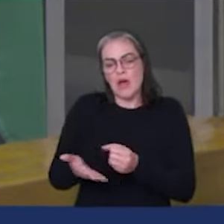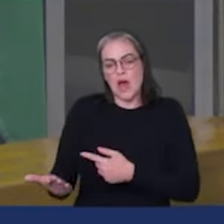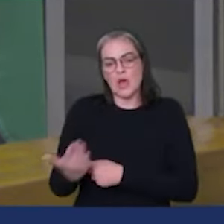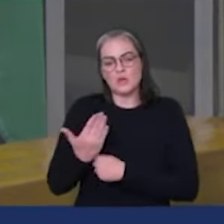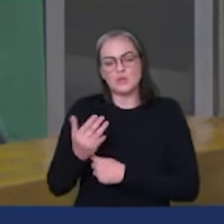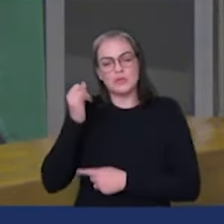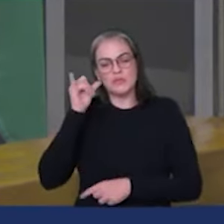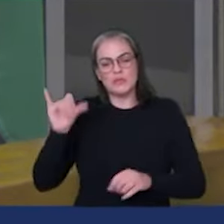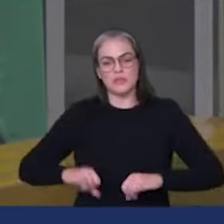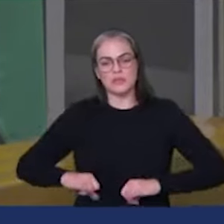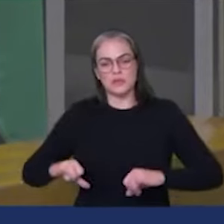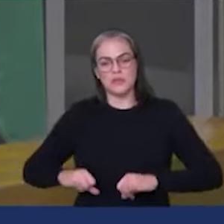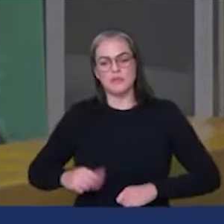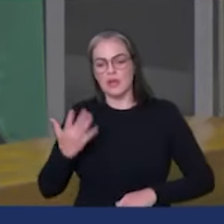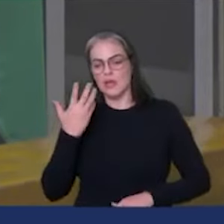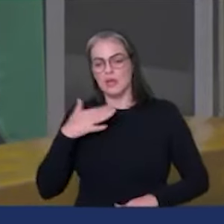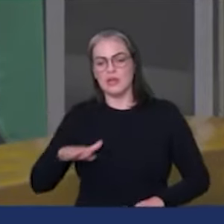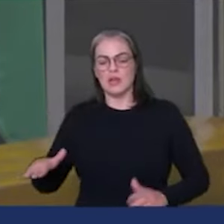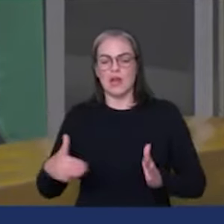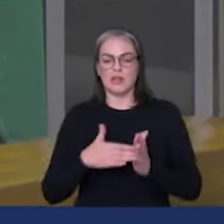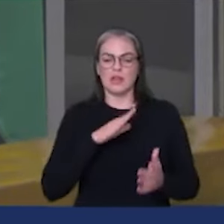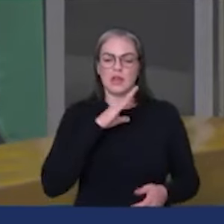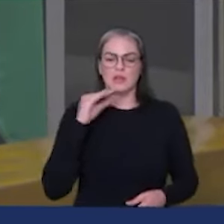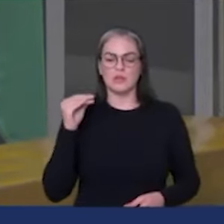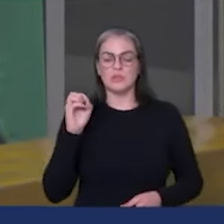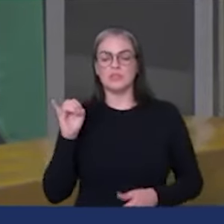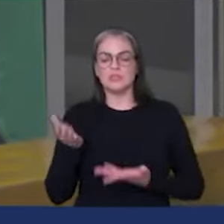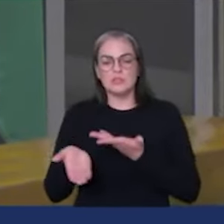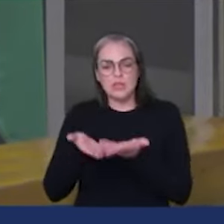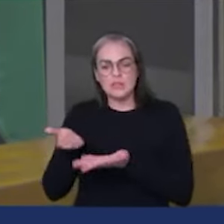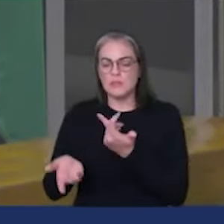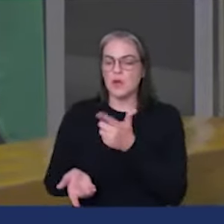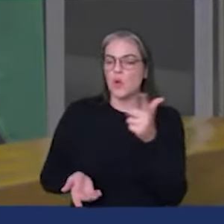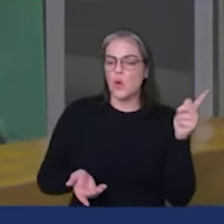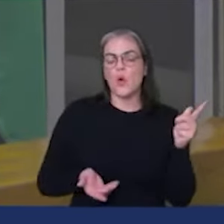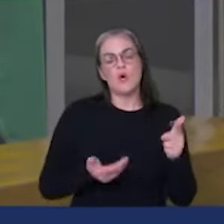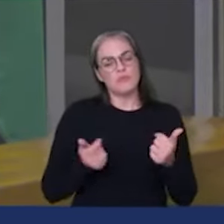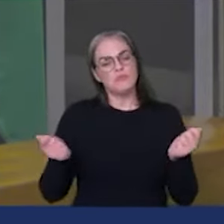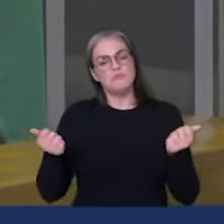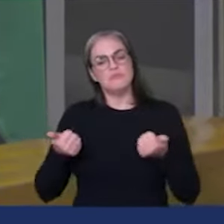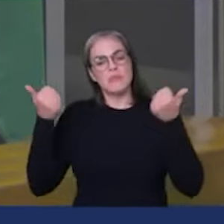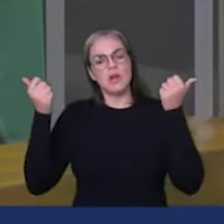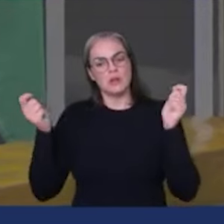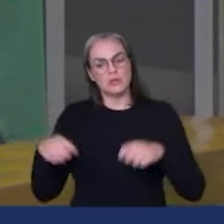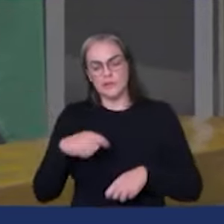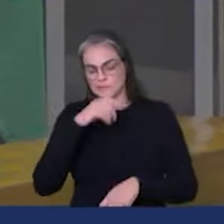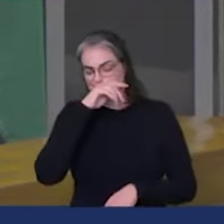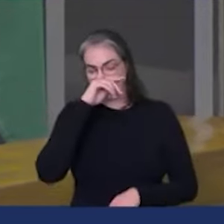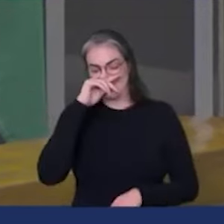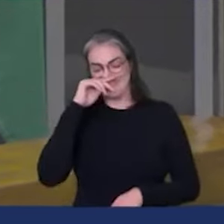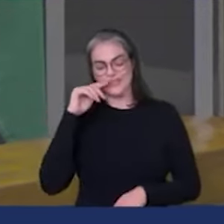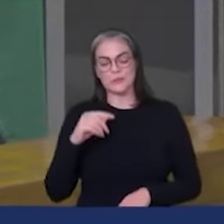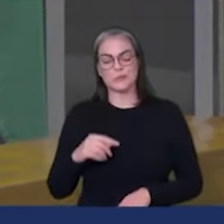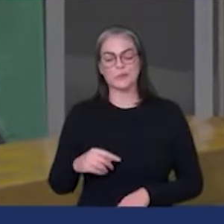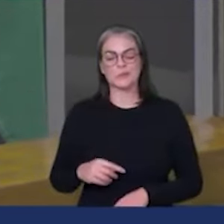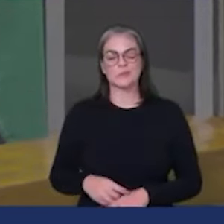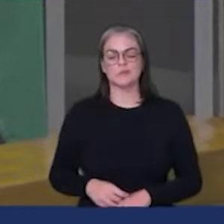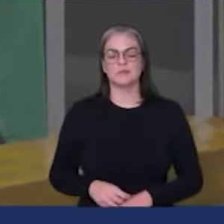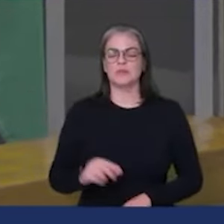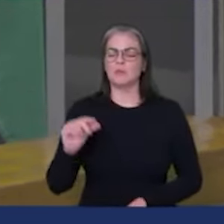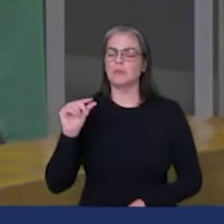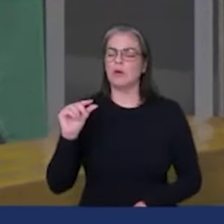desde a infância à vida adulta, se combinado às terapias e a outros atendimentos conforme a necessidade individual. Investimento irrisório